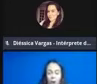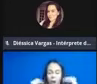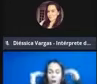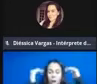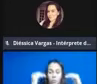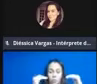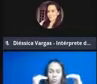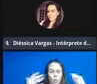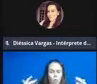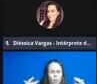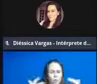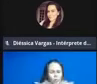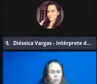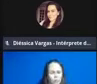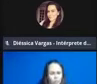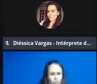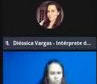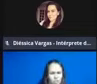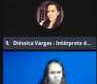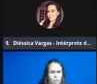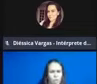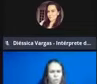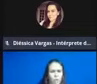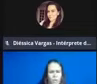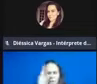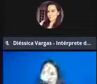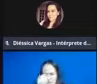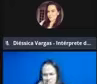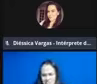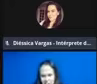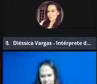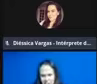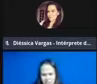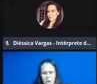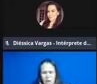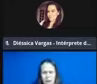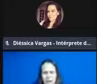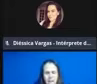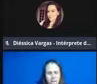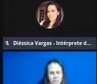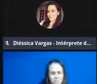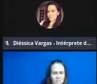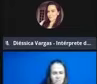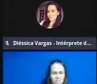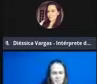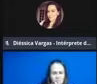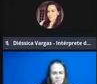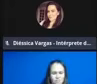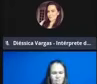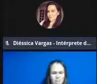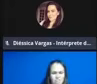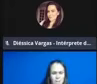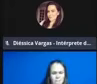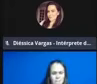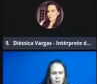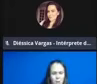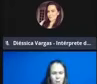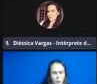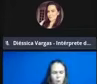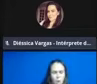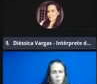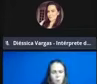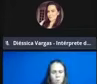vários outros invertebrados e até mesmo com vertebrados. Existem, em relação a isso, os estudos que mostram essas